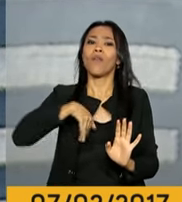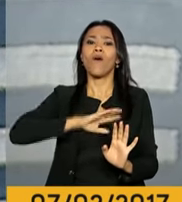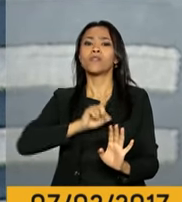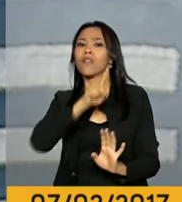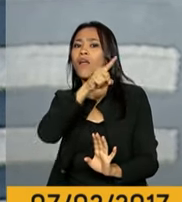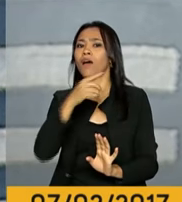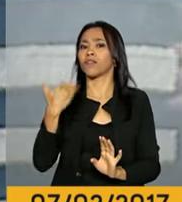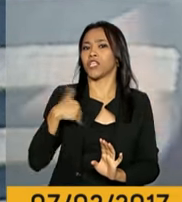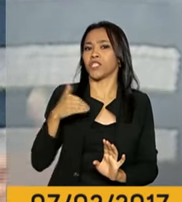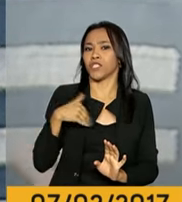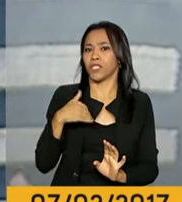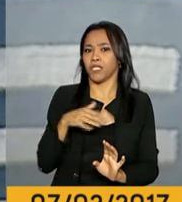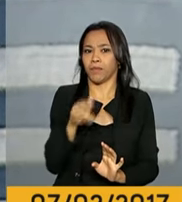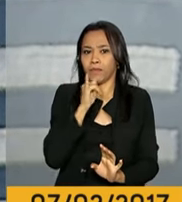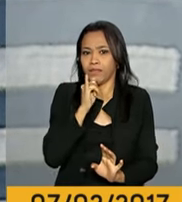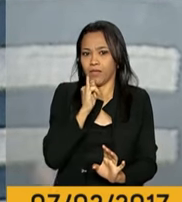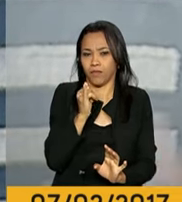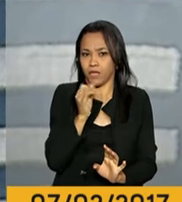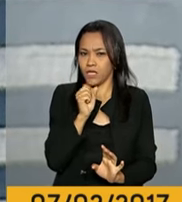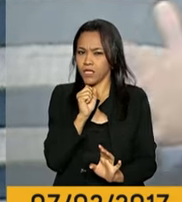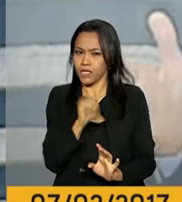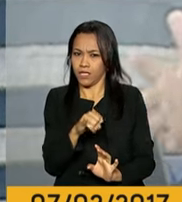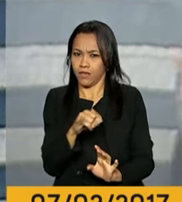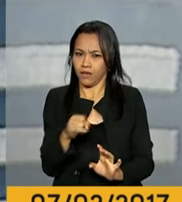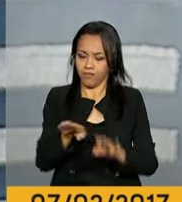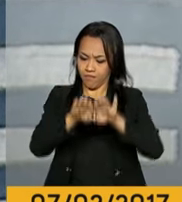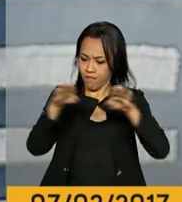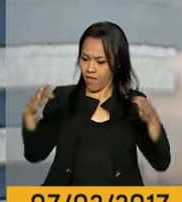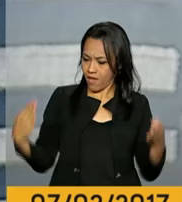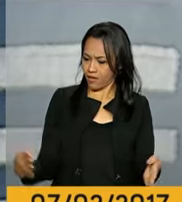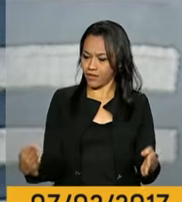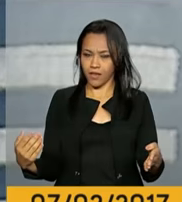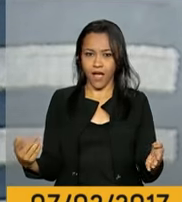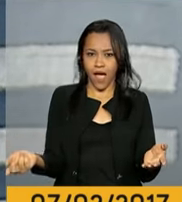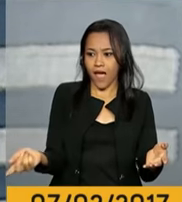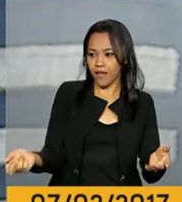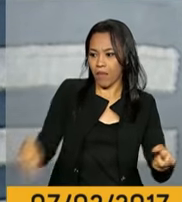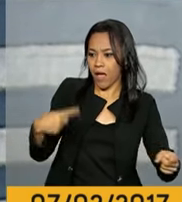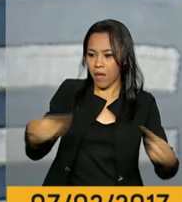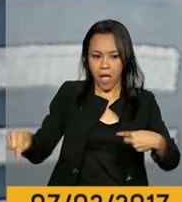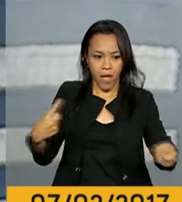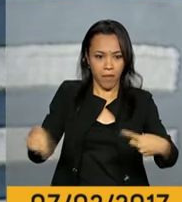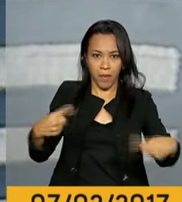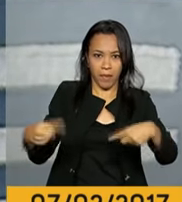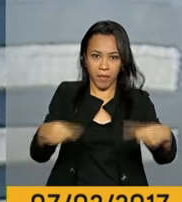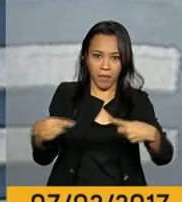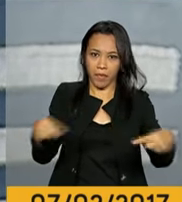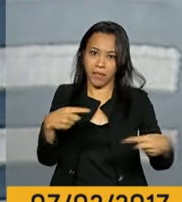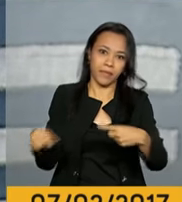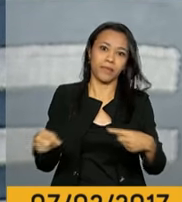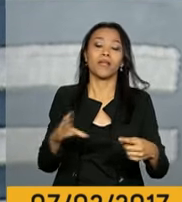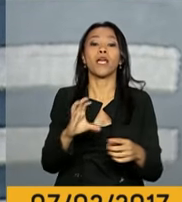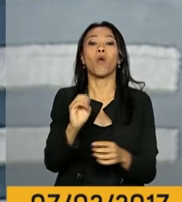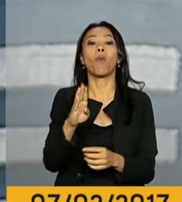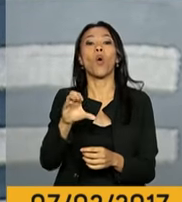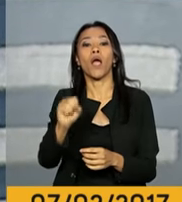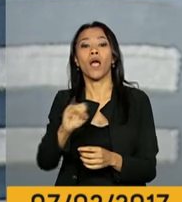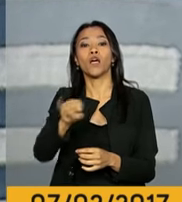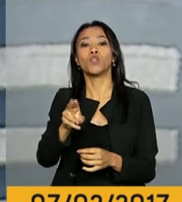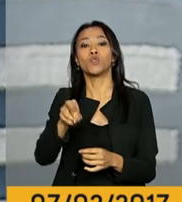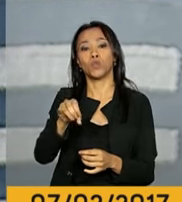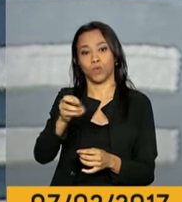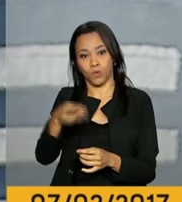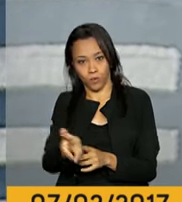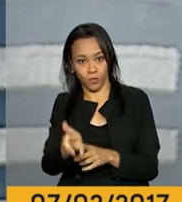fazemos uma mesa Se colocarmos uma mesa somente do Boca Júnior todo mundo vai querer sentar na mesa do Boca Júnior